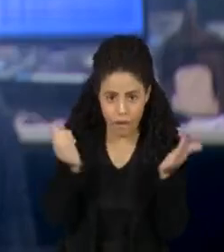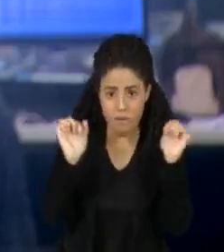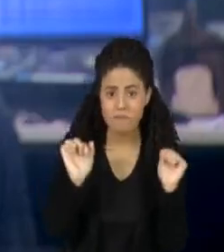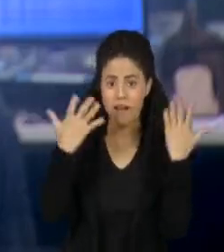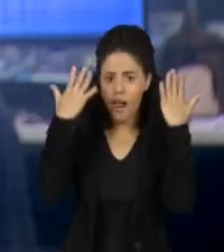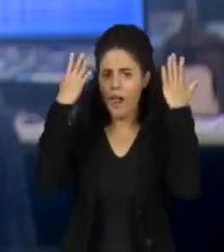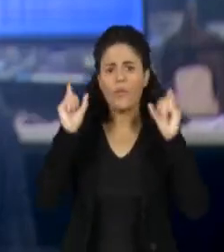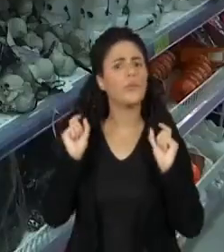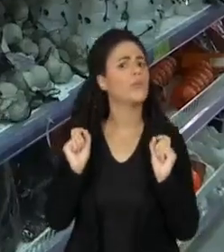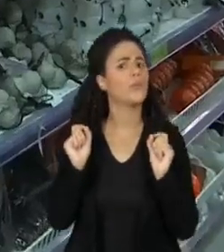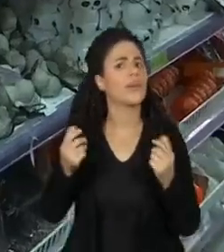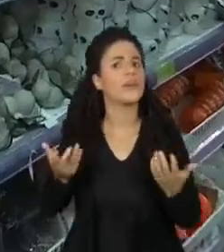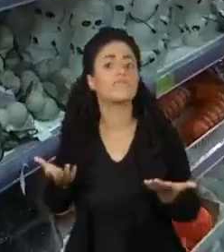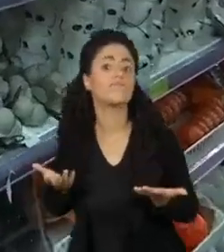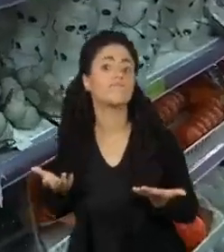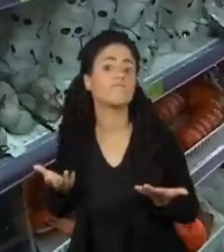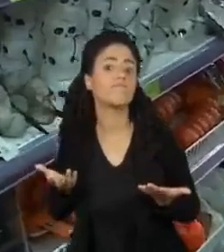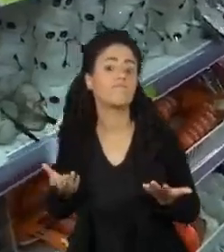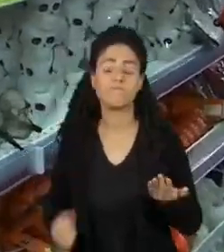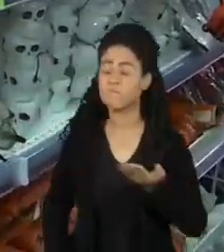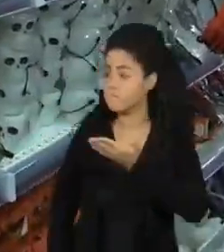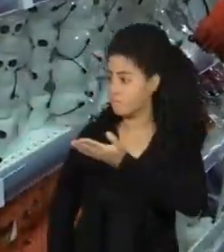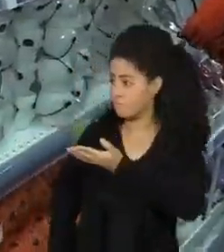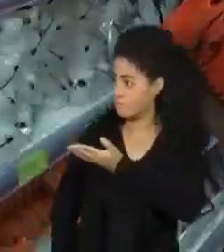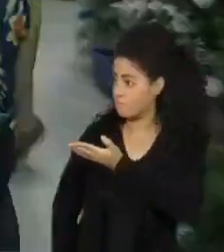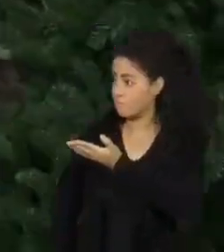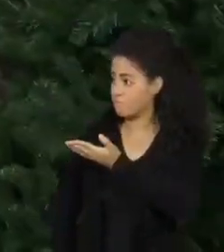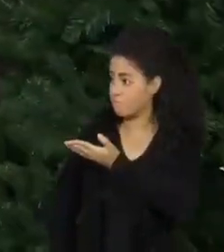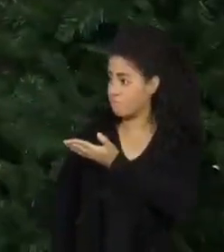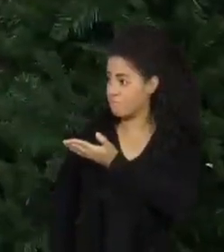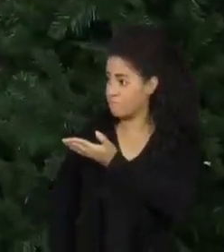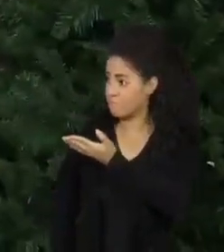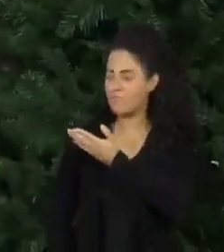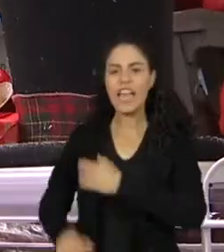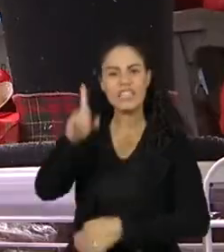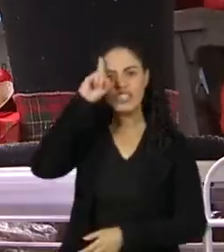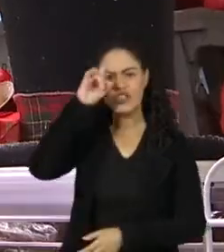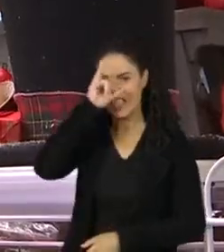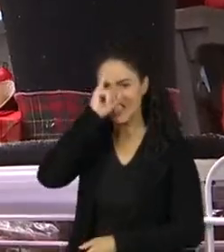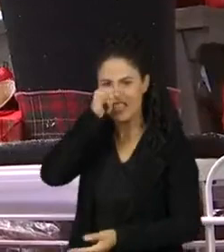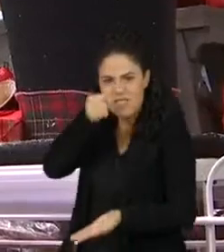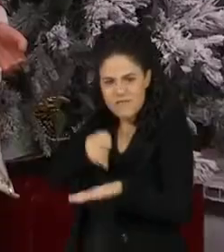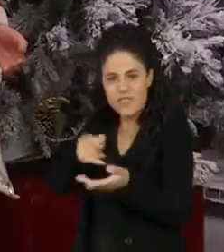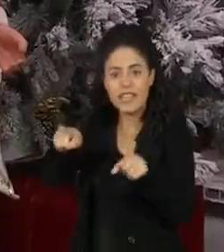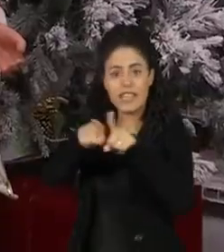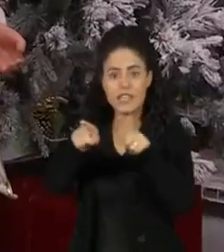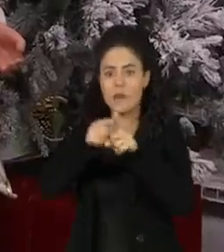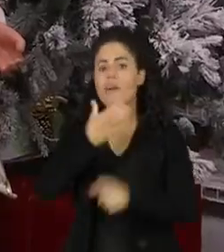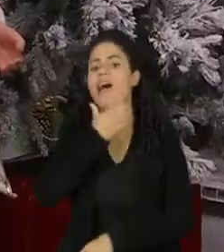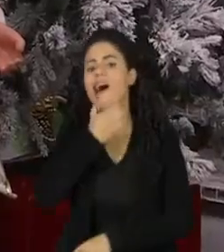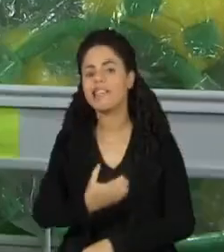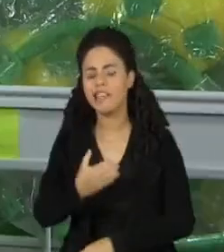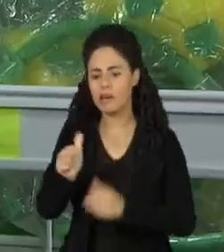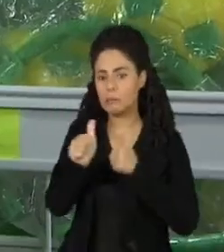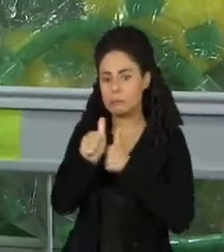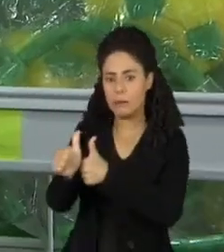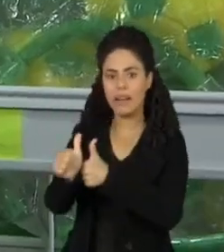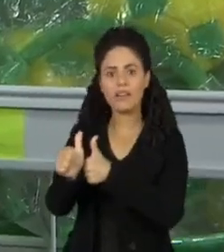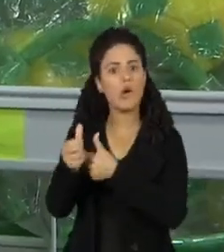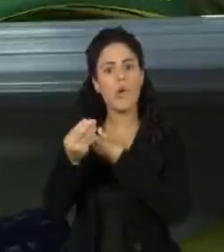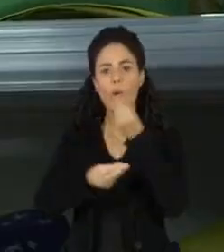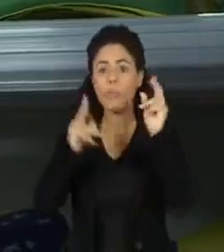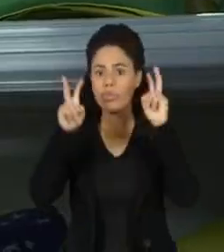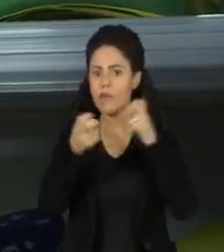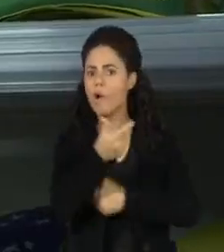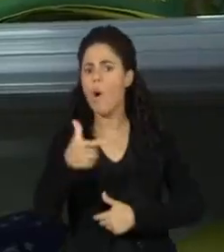comemorações em meio artigos de Halloween que está logo ali em Natal não tão próximo assim outro